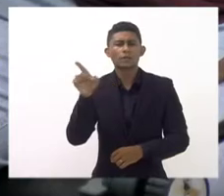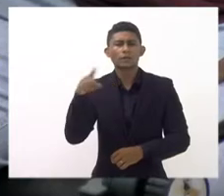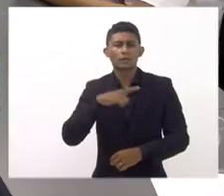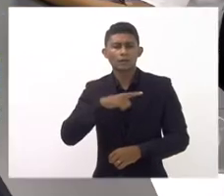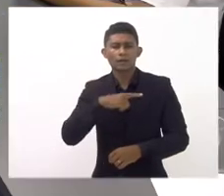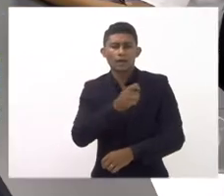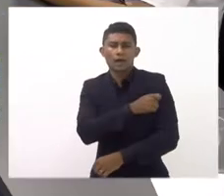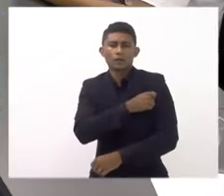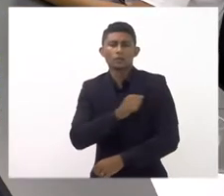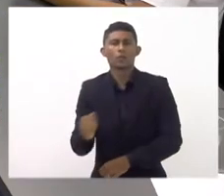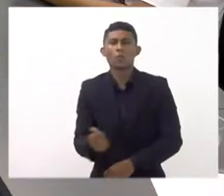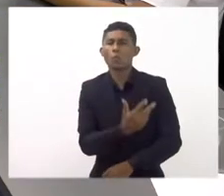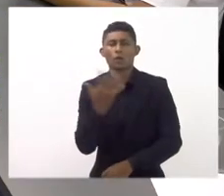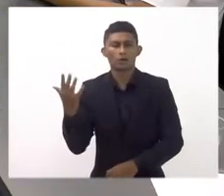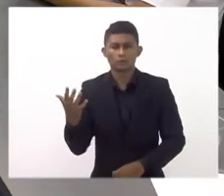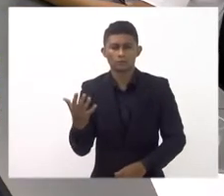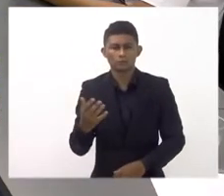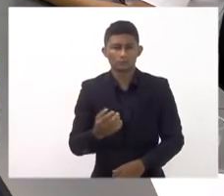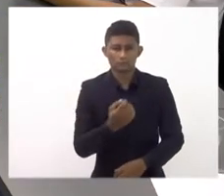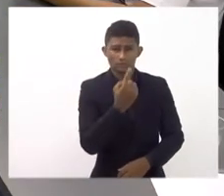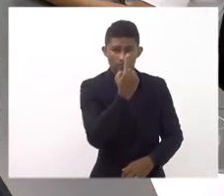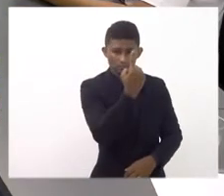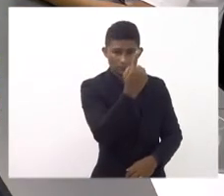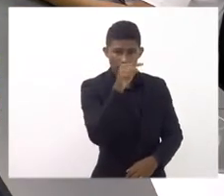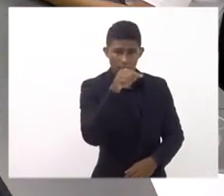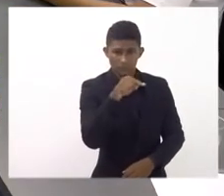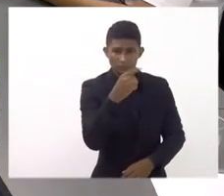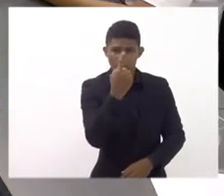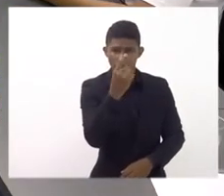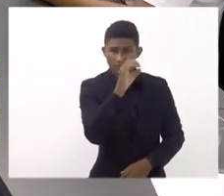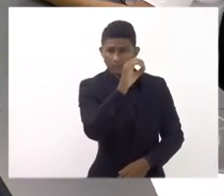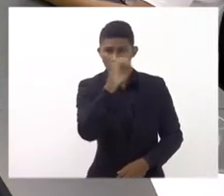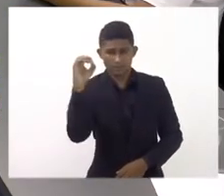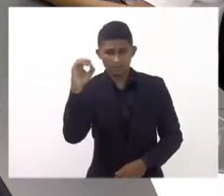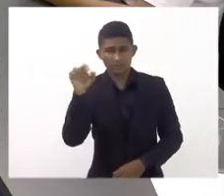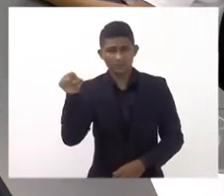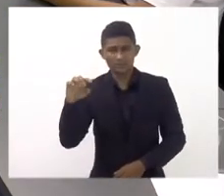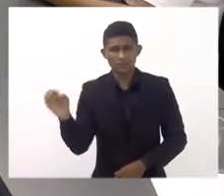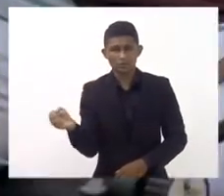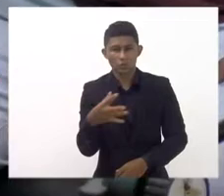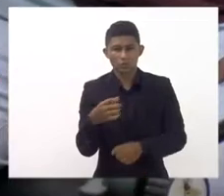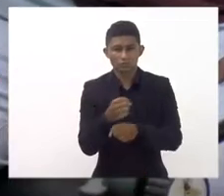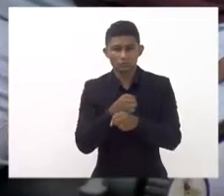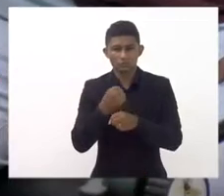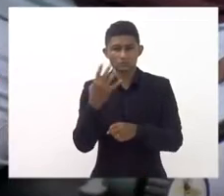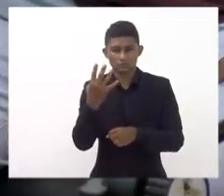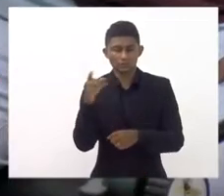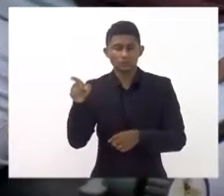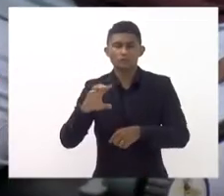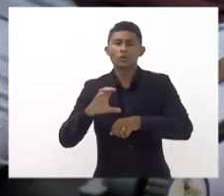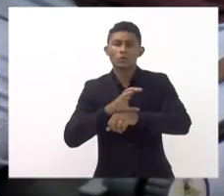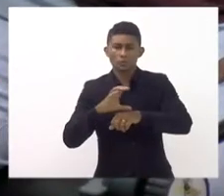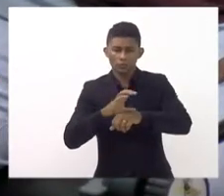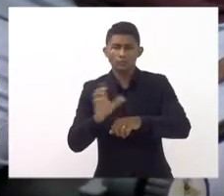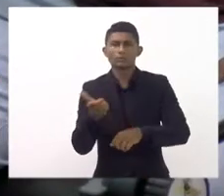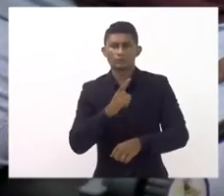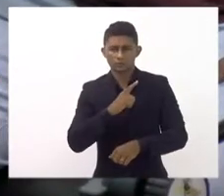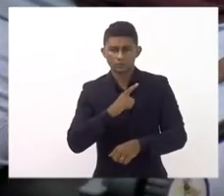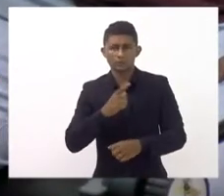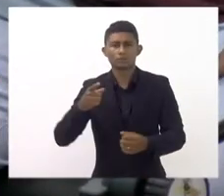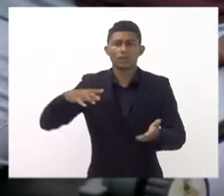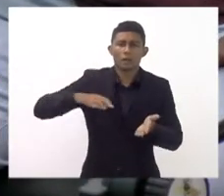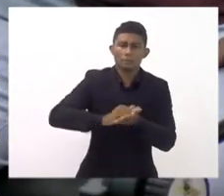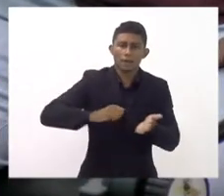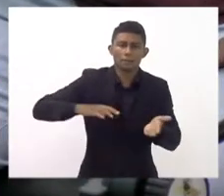total? No total, 1.100. Ah, cresceu bastante. Um campus novo de 4 anos. No curso subsequente, temos